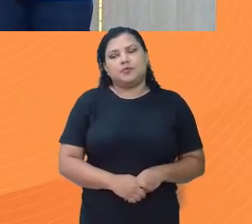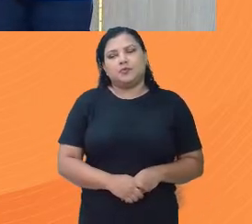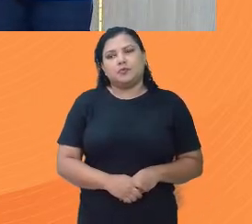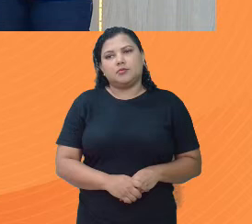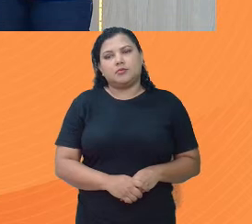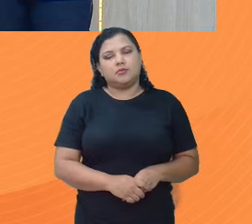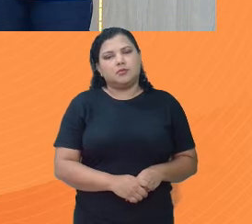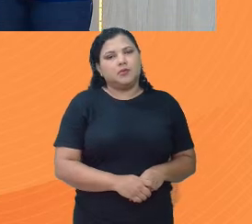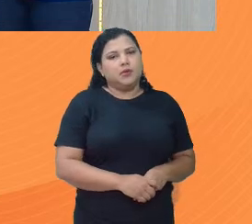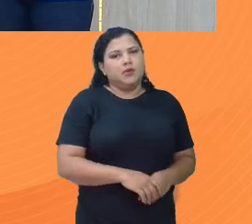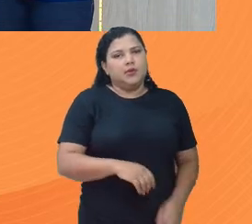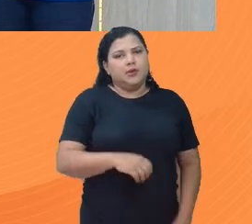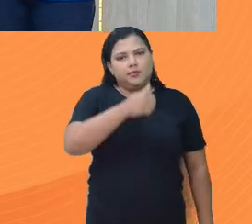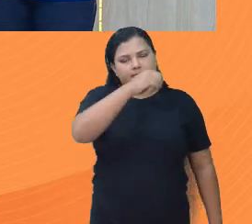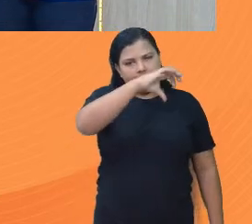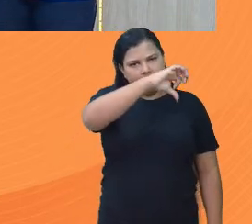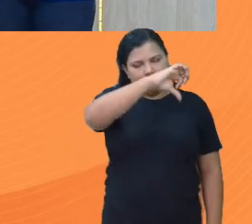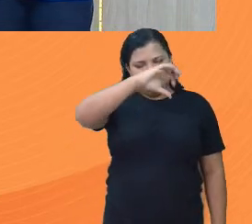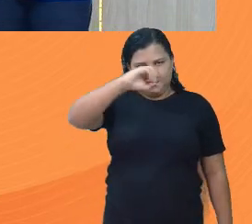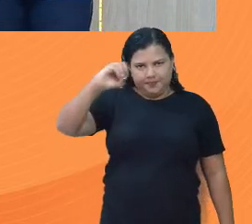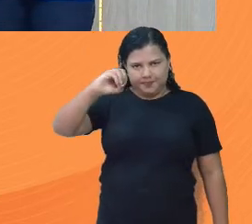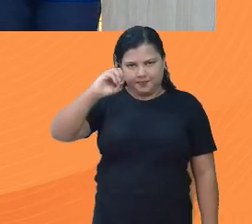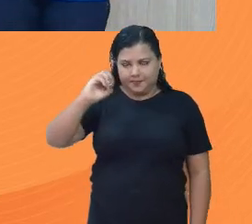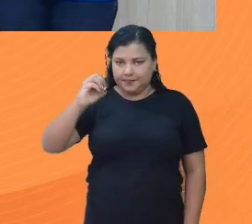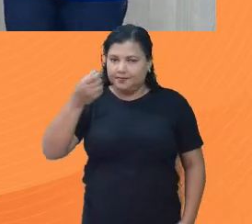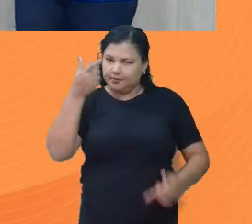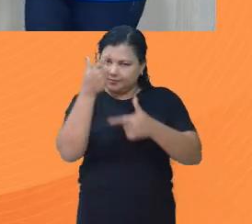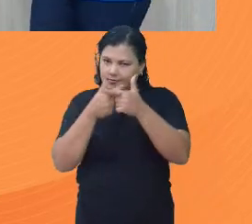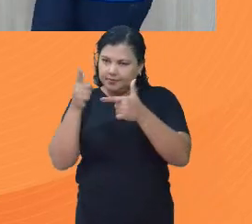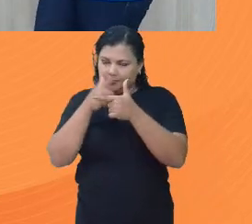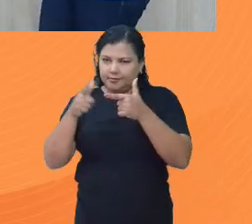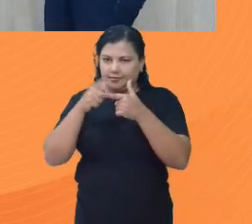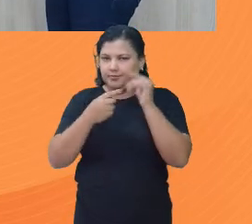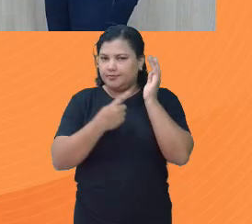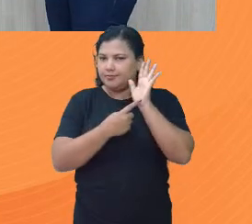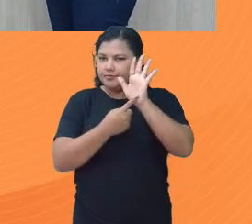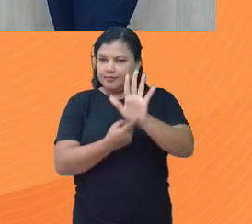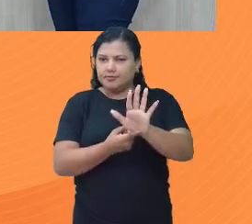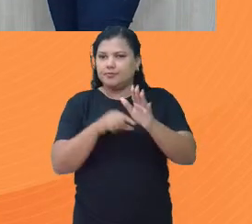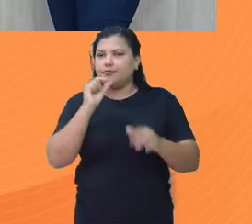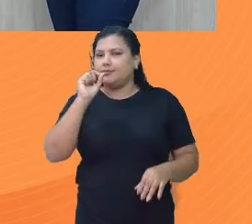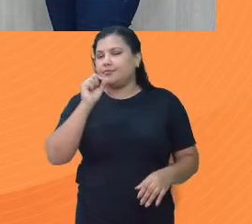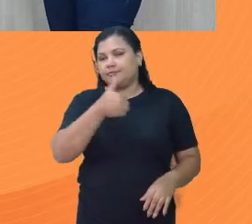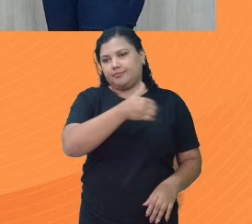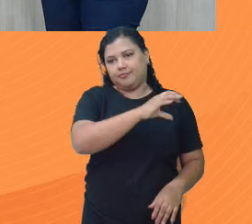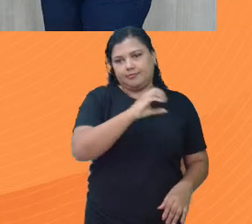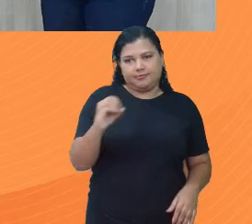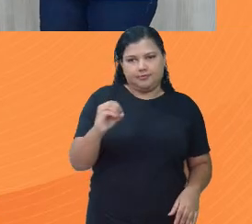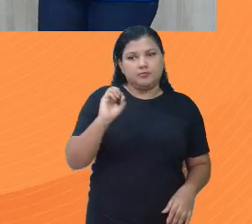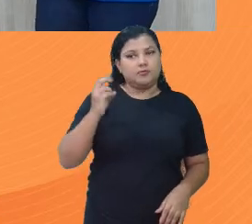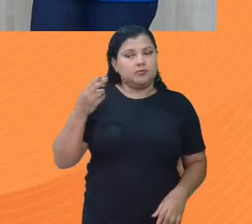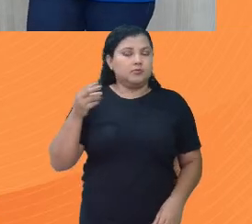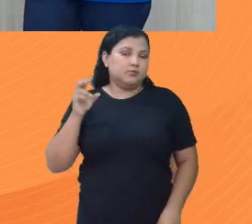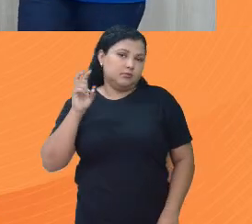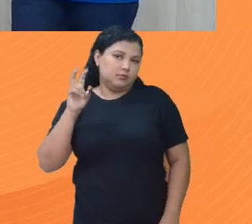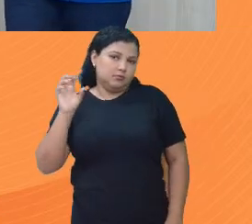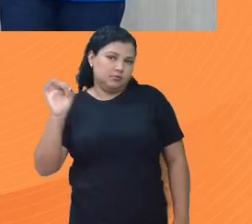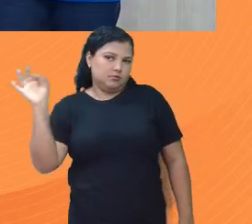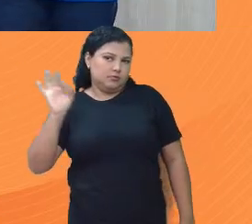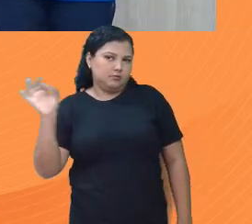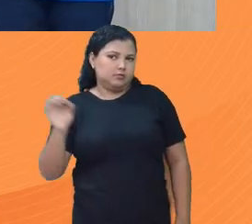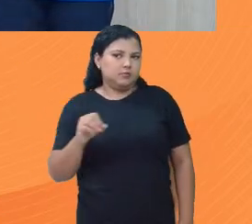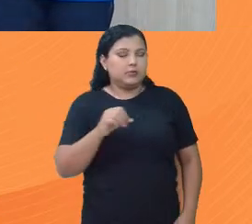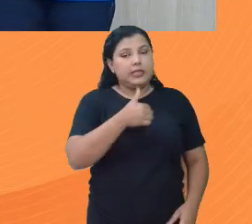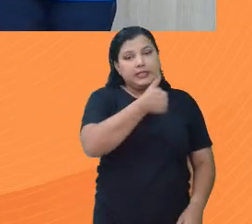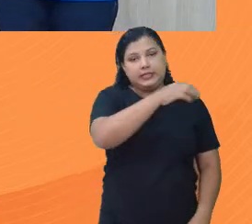utilizar essas relações de parte e todo para poder dizer quem que é 100 ou 50%. Então,